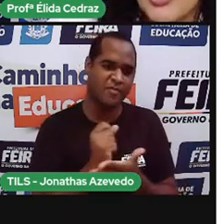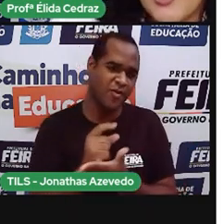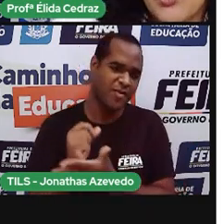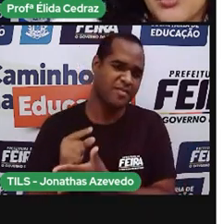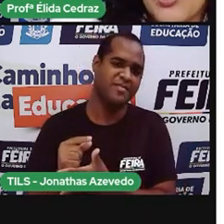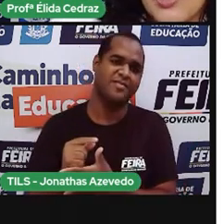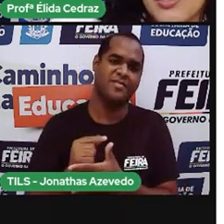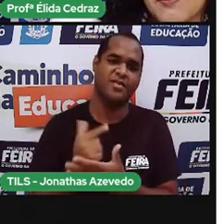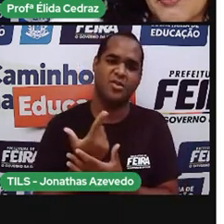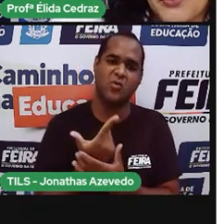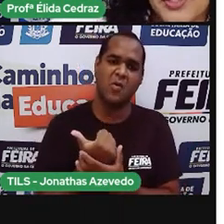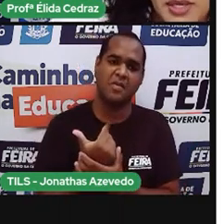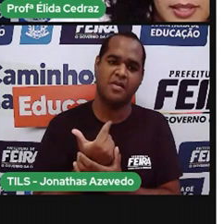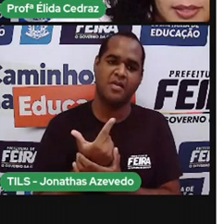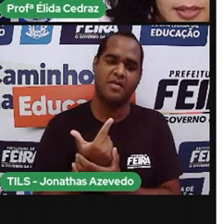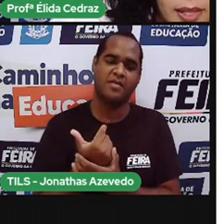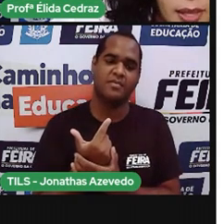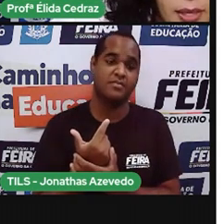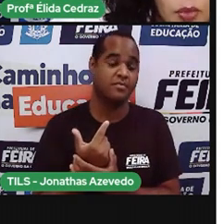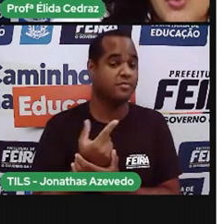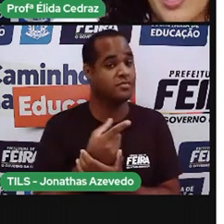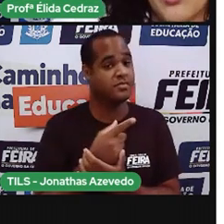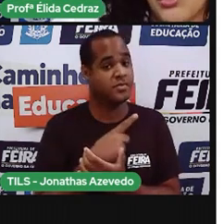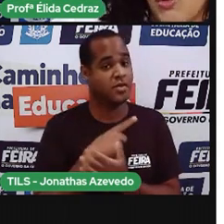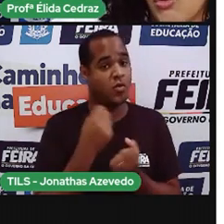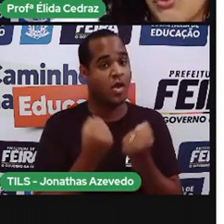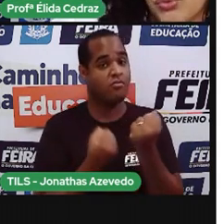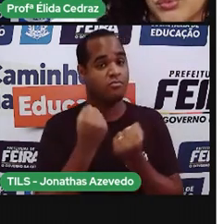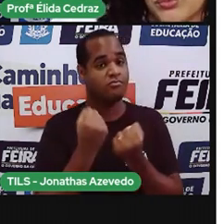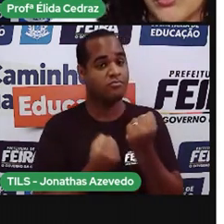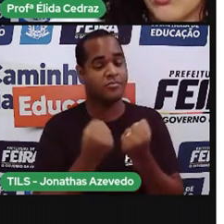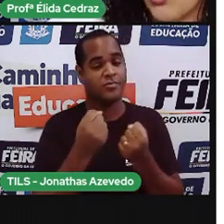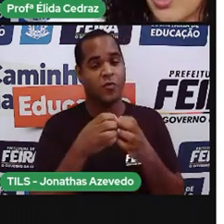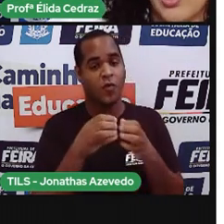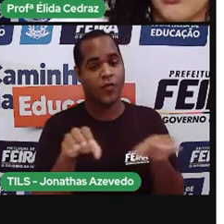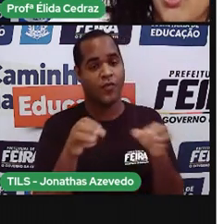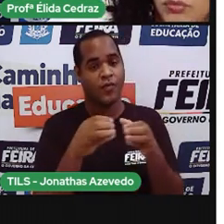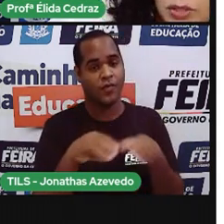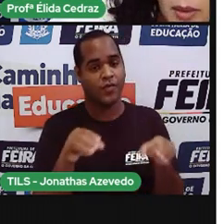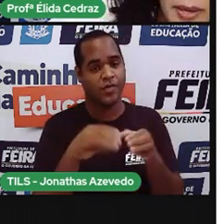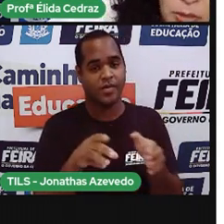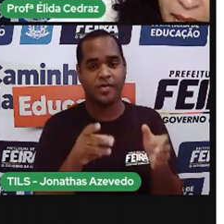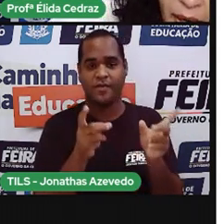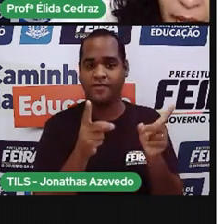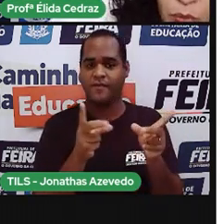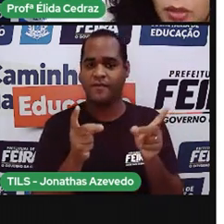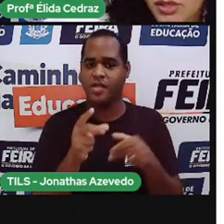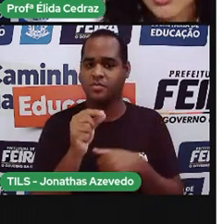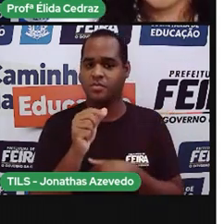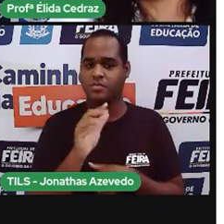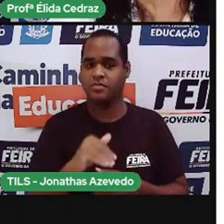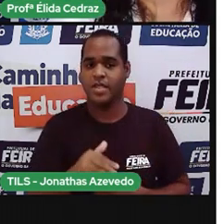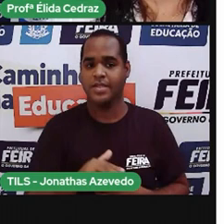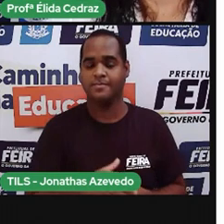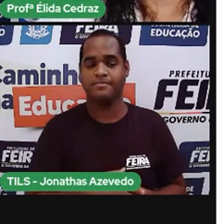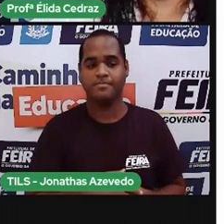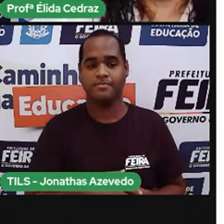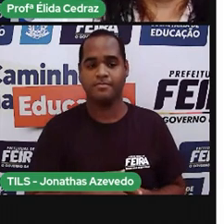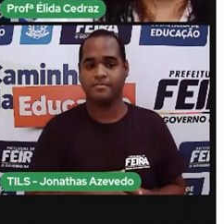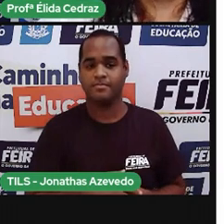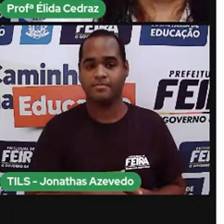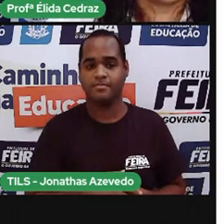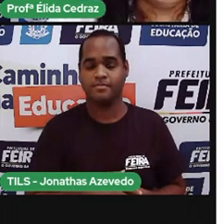os ovos em dúzia, porque tem o carro do ovo. No carro do ovo sai mais barato. Se você